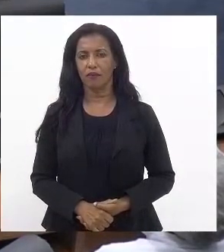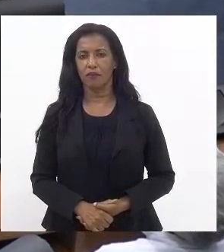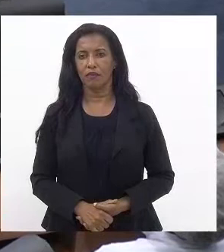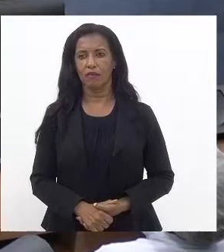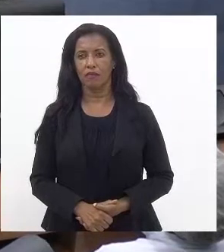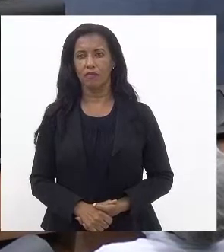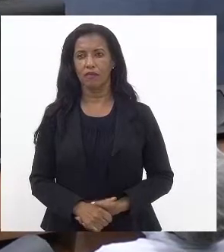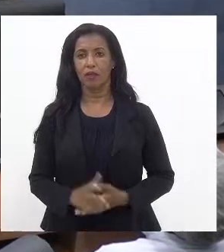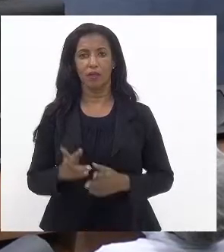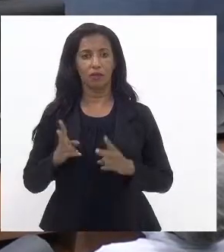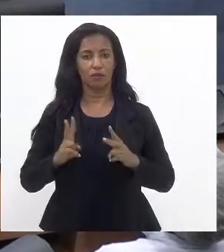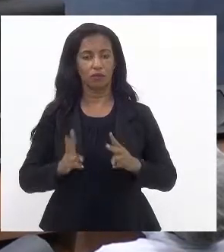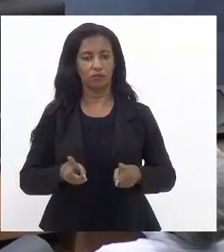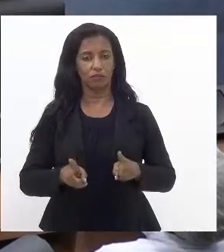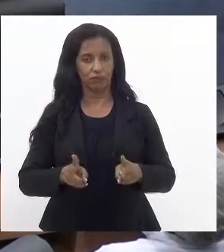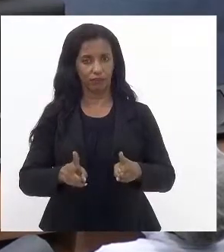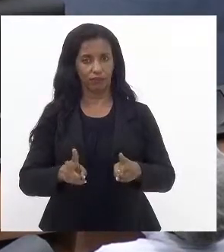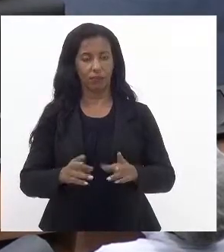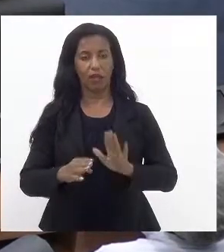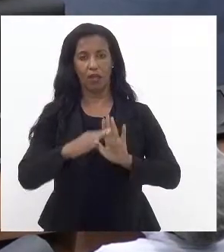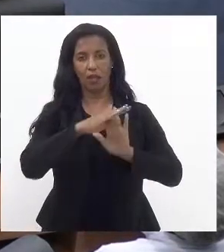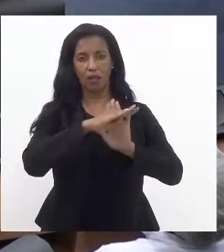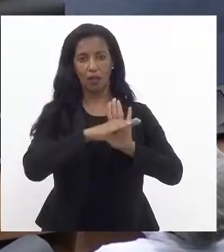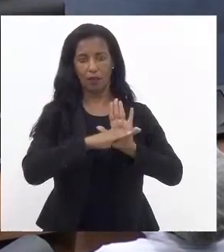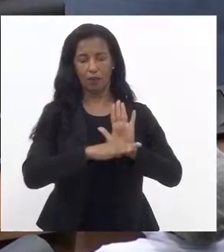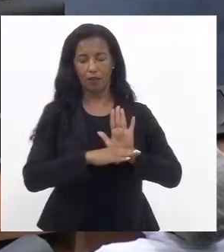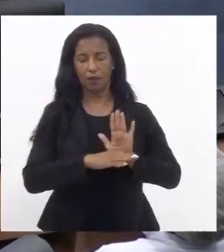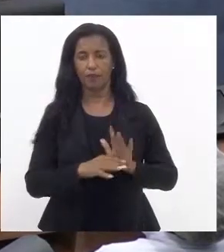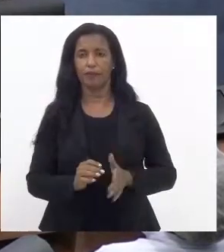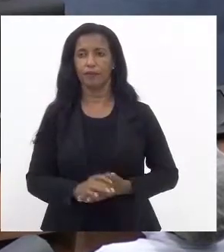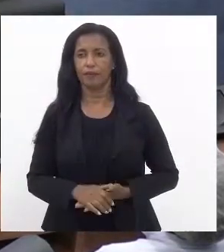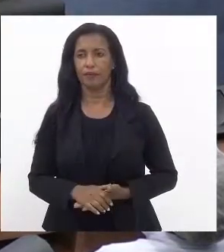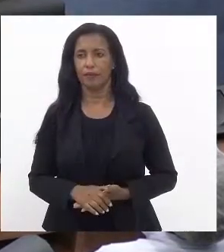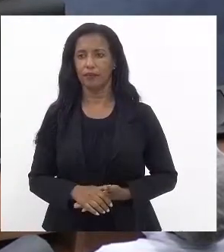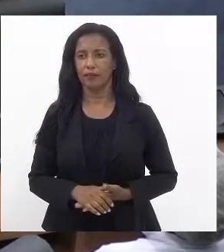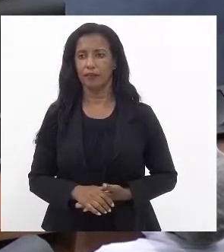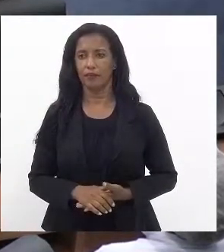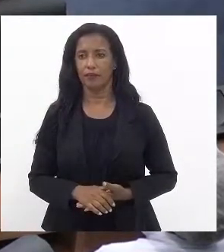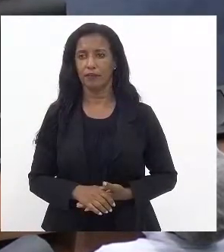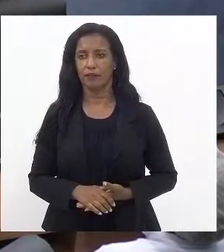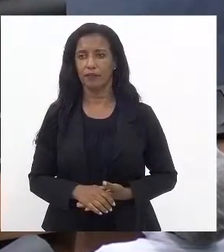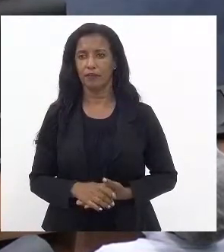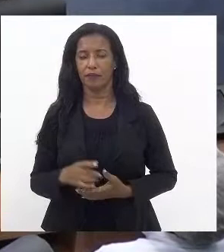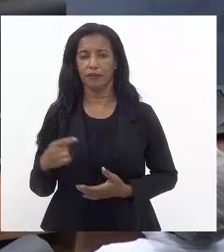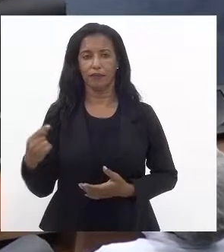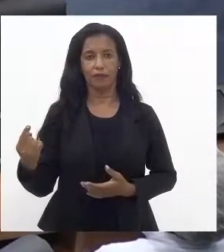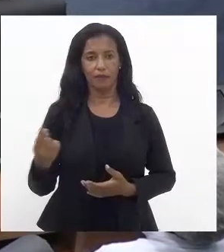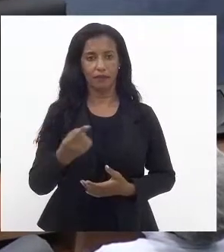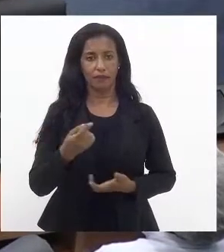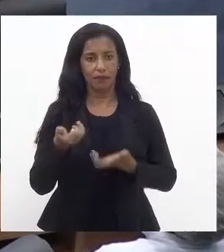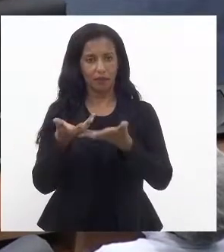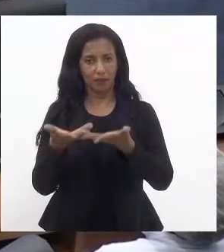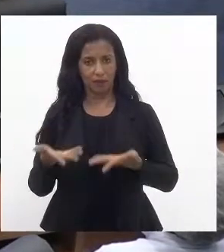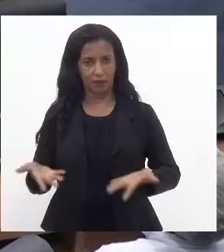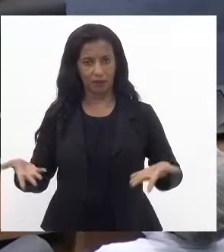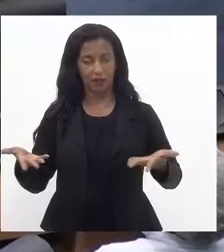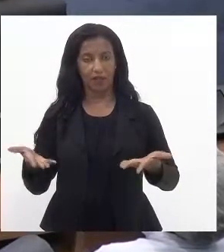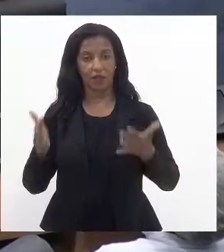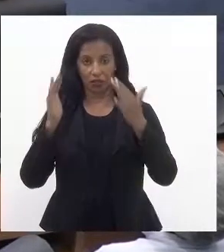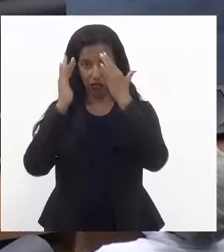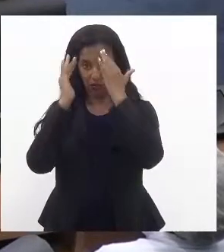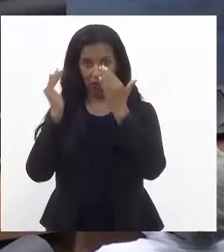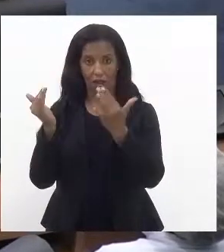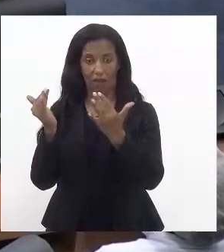Dando continuidade aqui à programação feita pelo nosso cerimonial, desde já